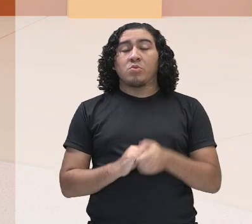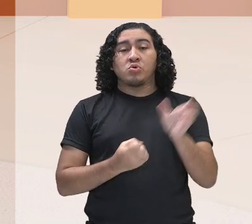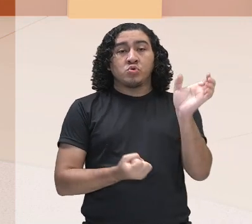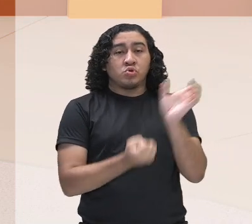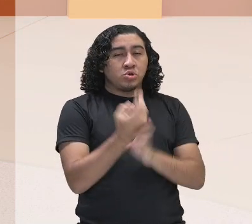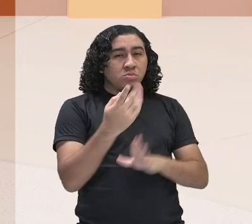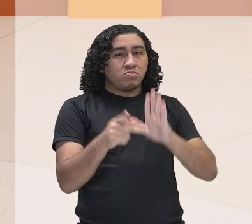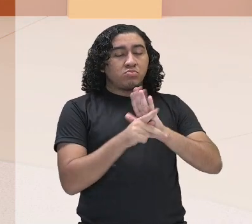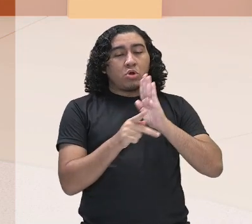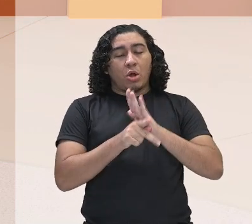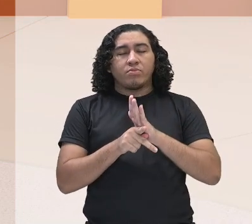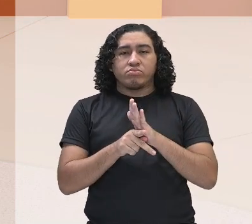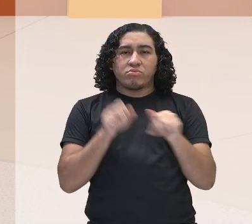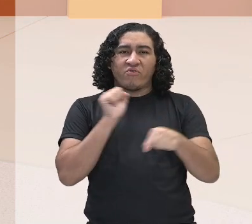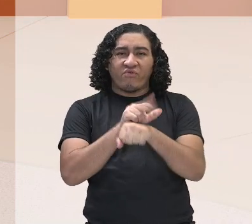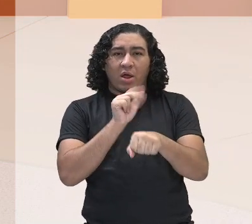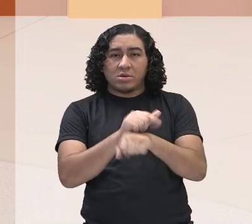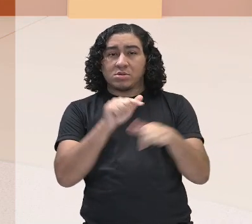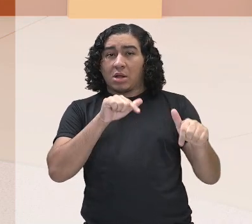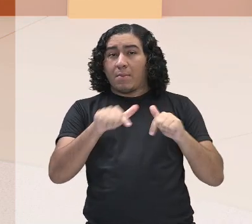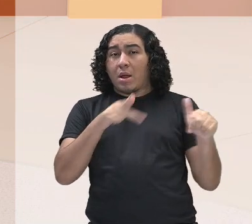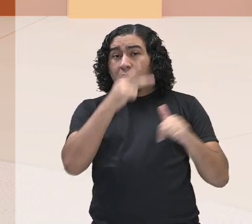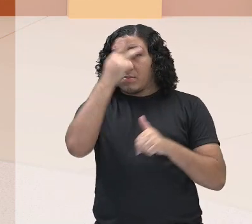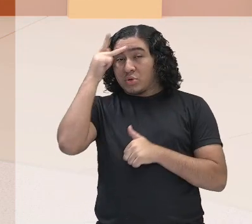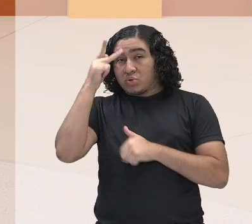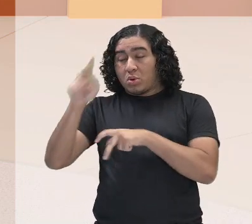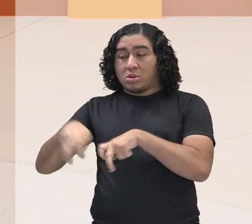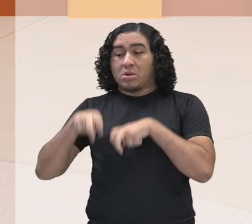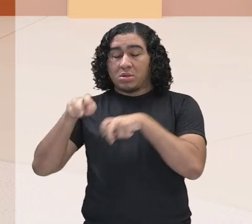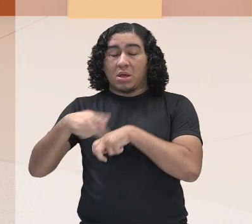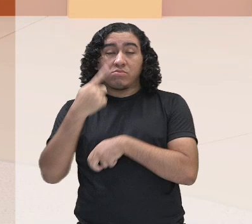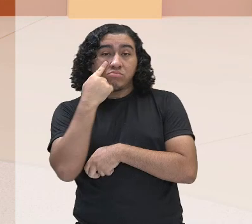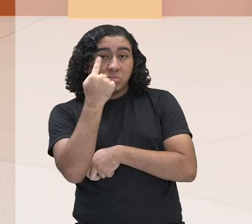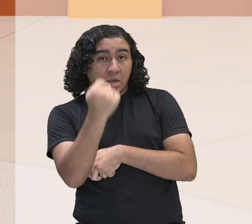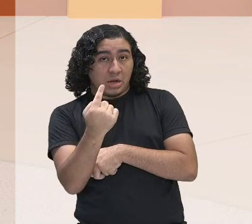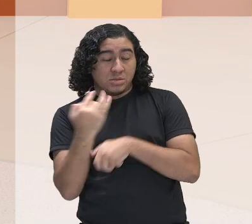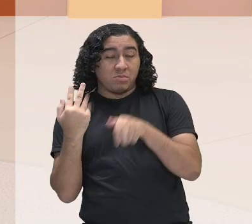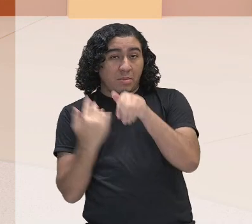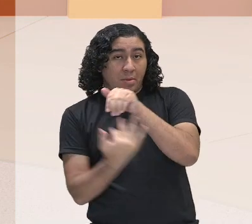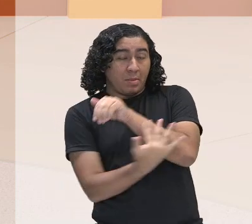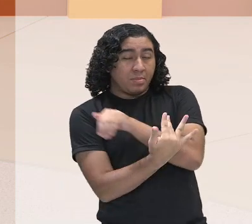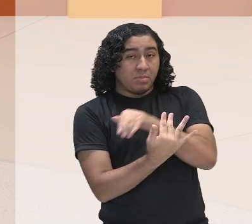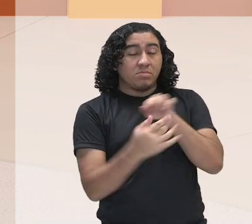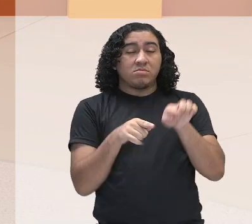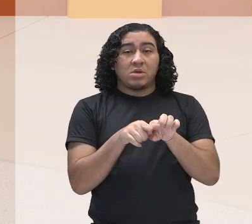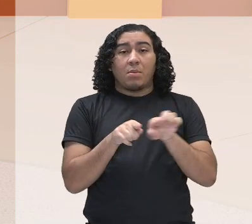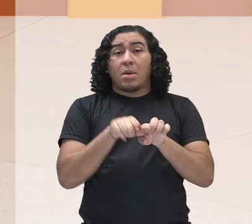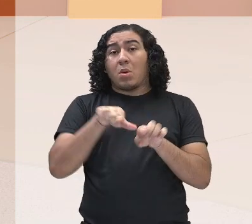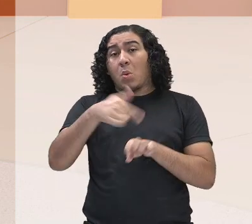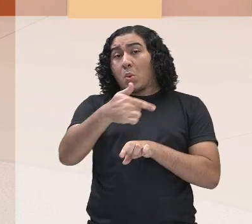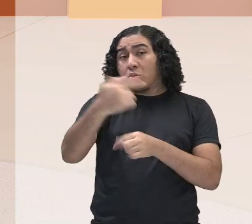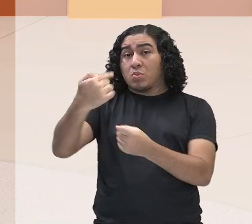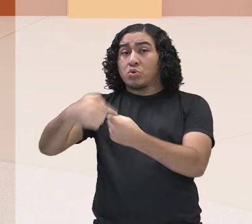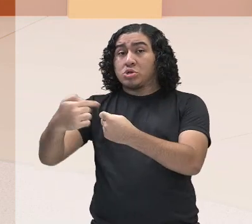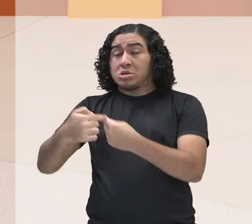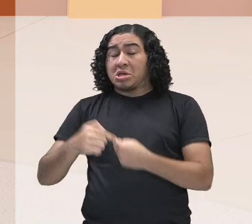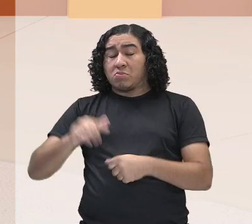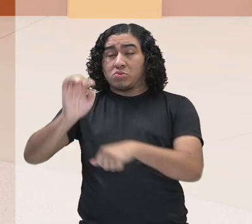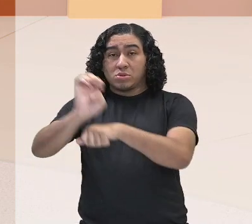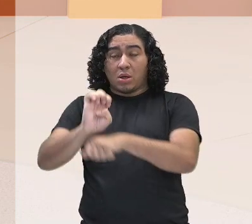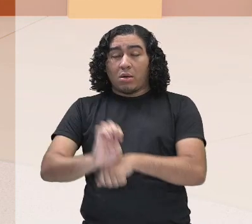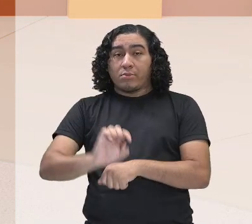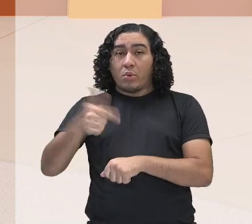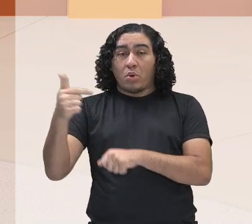de empregos que pode atrair as pessoas oriundas ali do meio rural e também até mesmo de outros estados, de